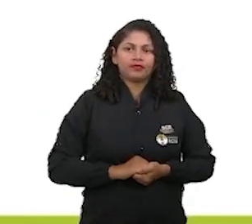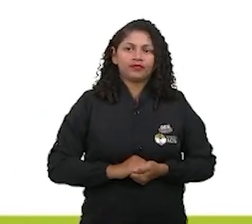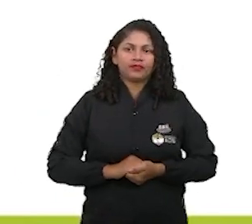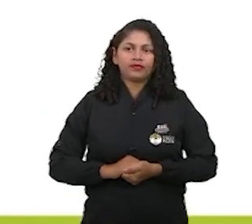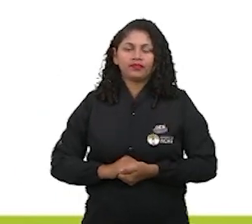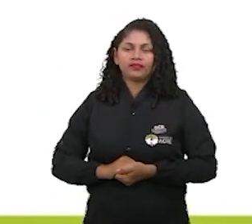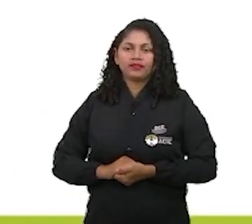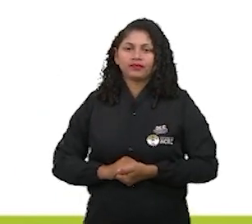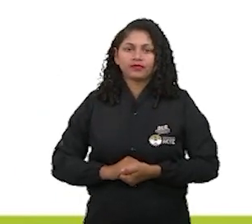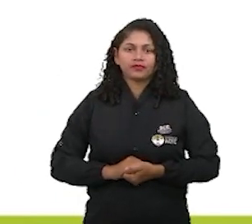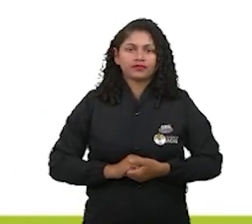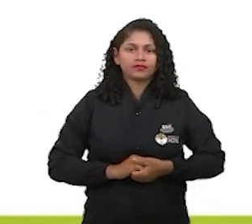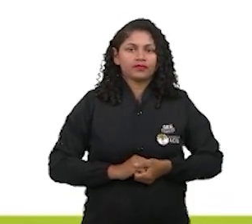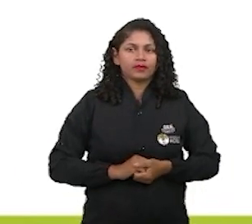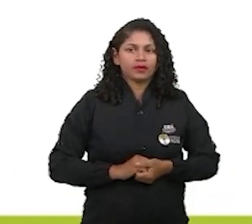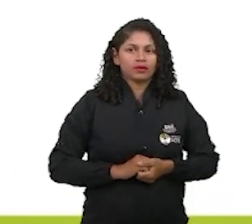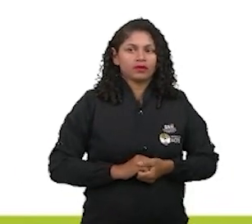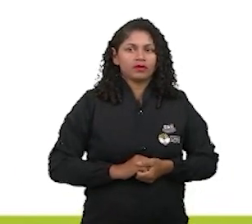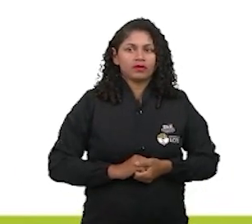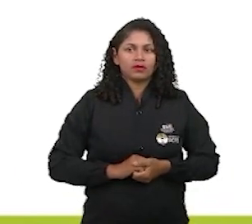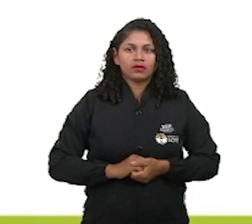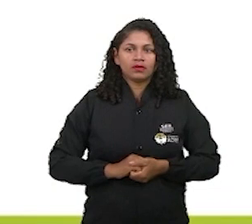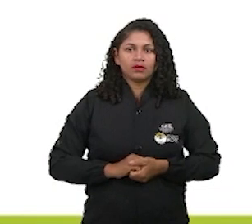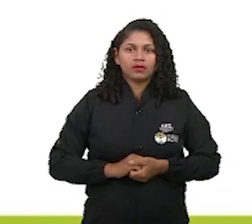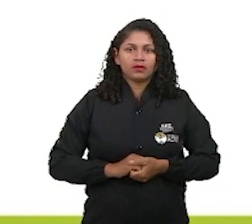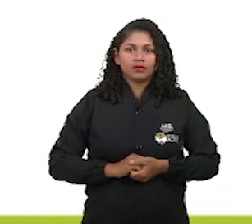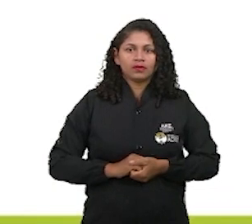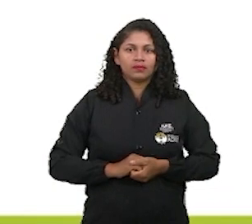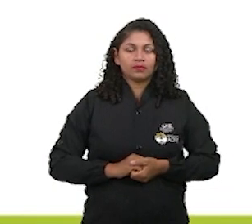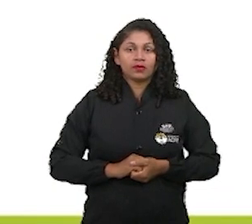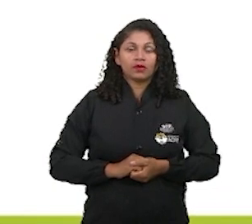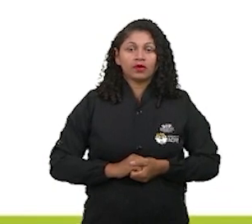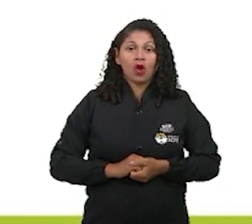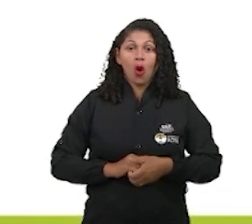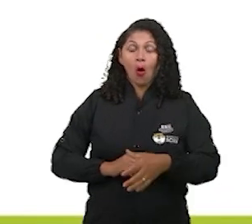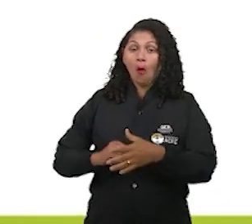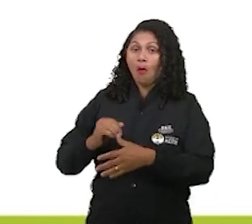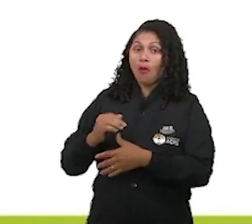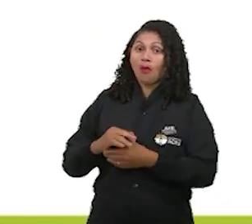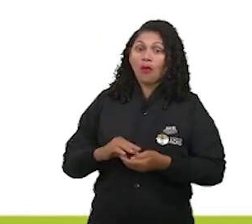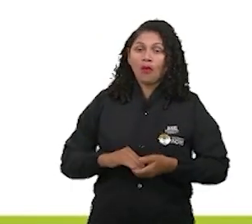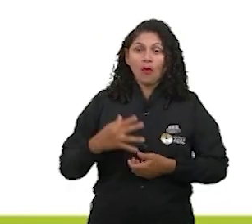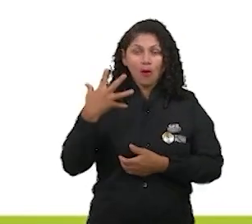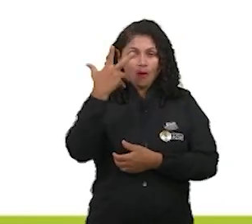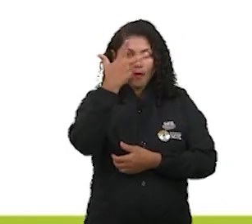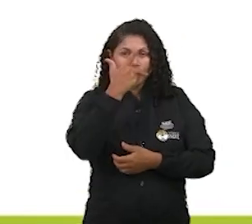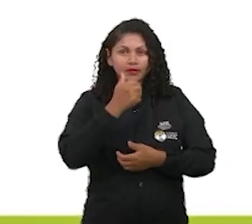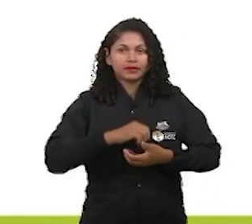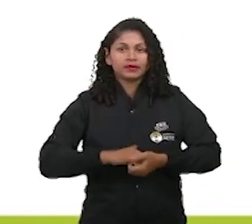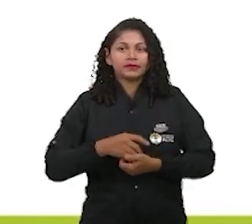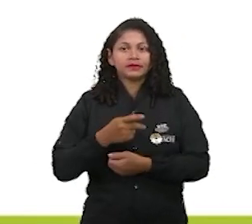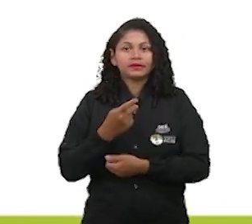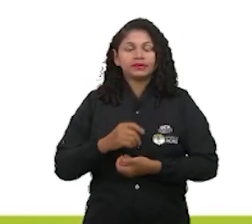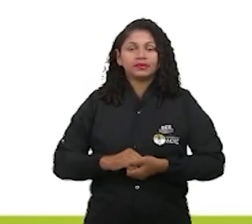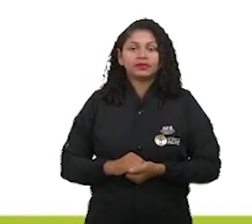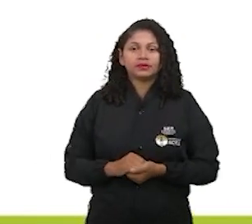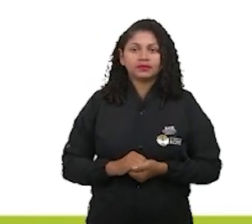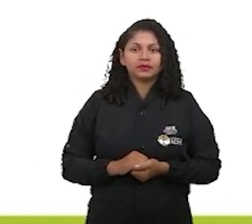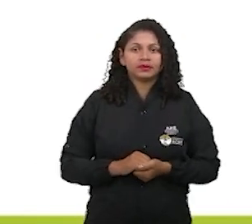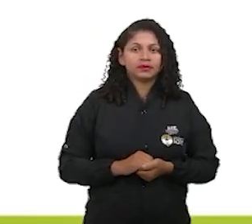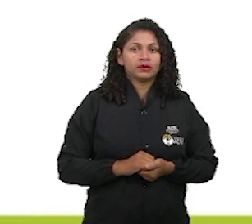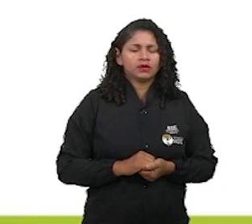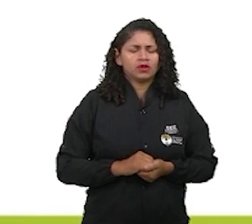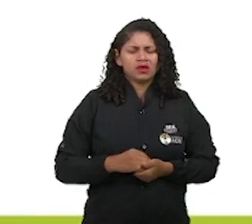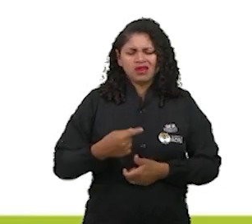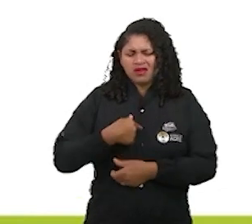tratar hoje em um dos seus poemas muito conhecido, chamado Retrato. Ela diz assim, o eu lírico: